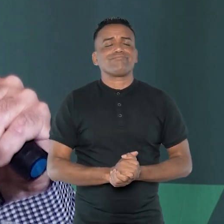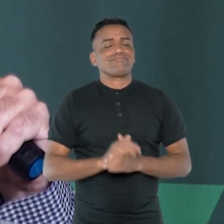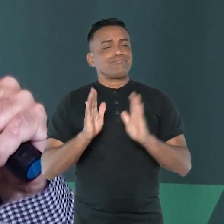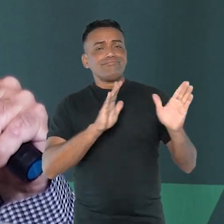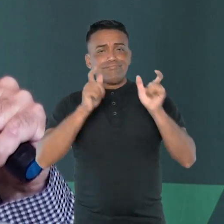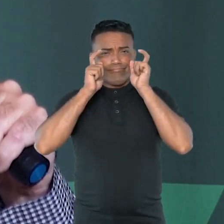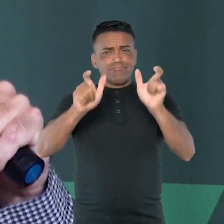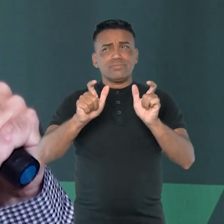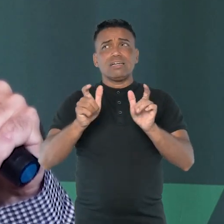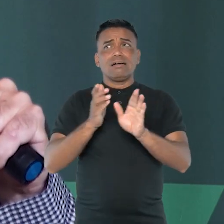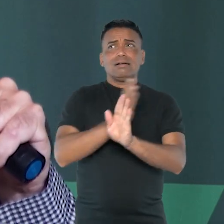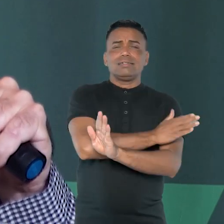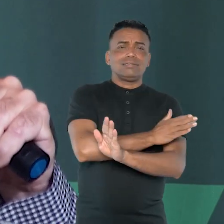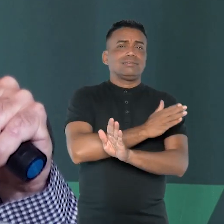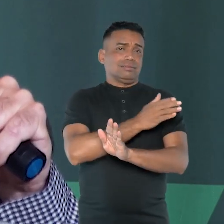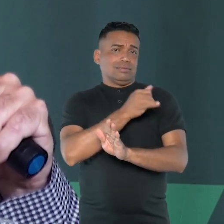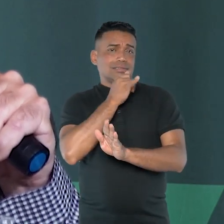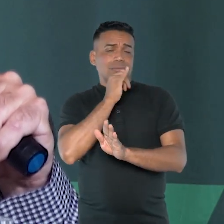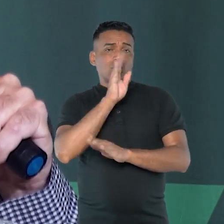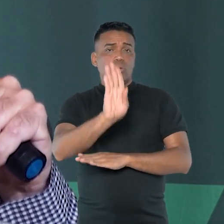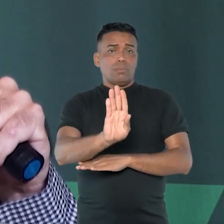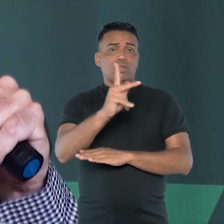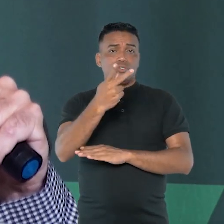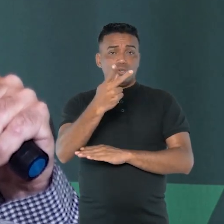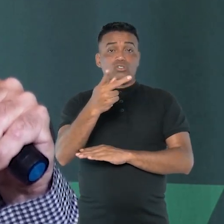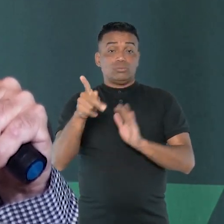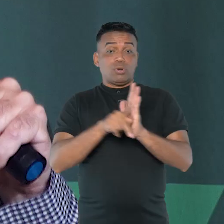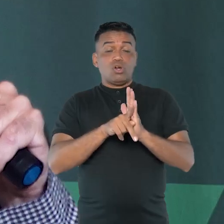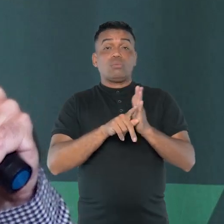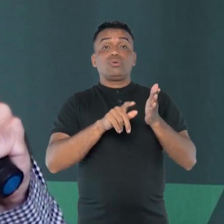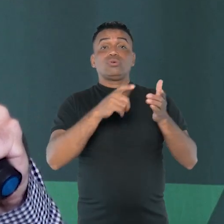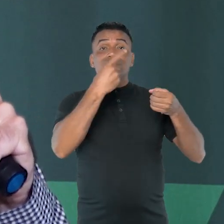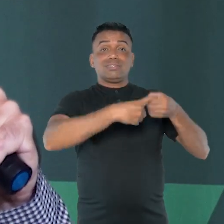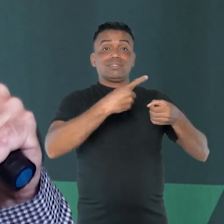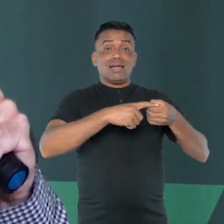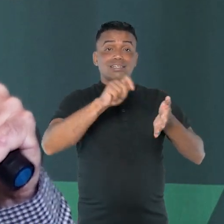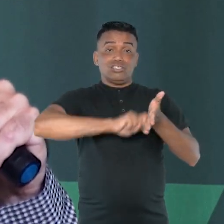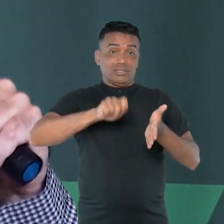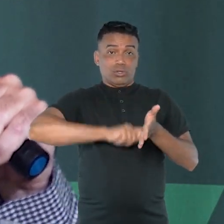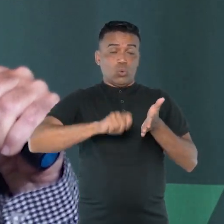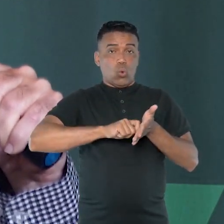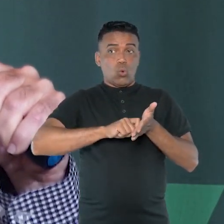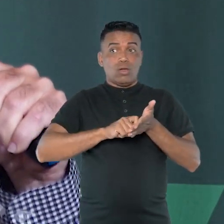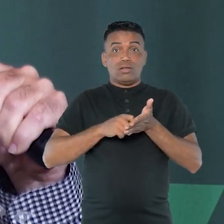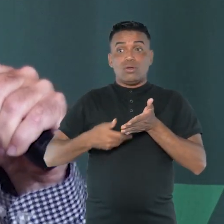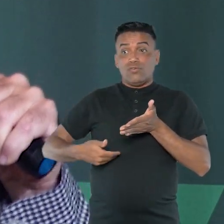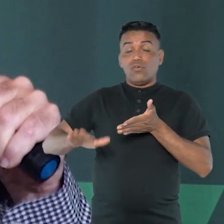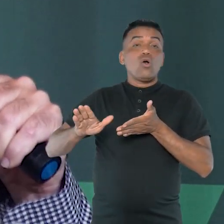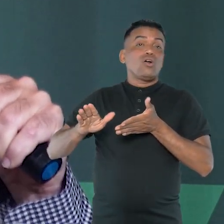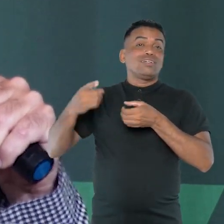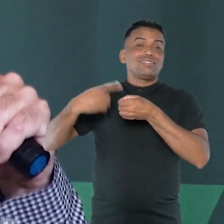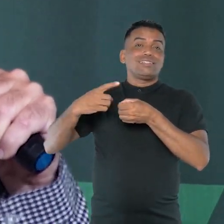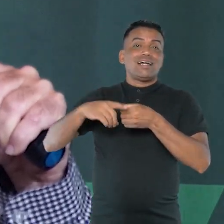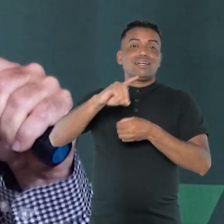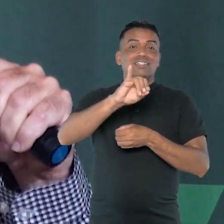que antes de chegar, e ele em nenhum momento chama Belo Horizonte de cidade dos escritores, mas antes de chegar à cidade dos escritores, ele fala que passou pela cidade dos Diamantes.